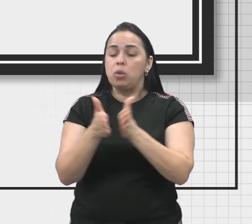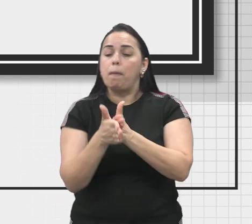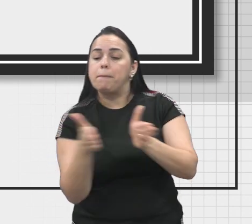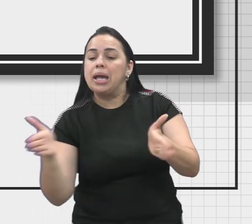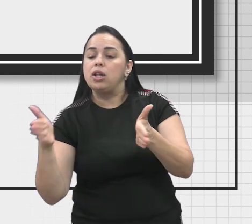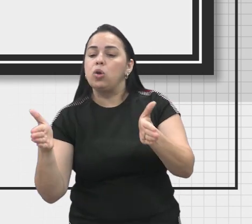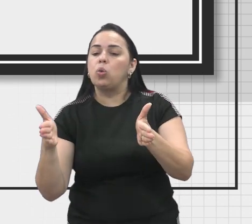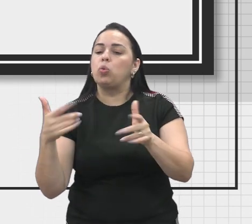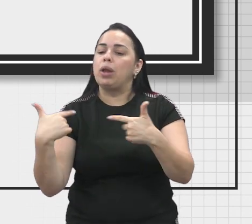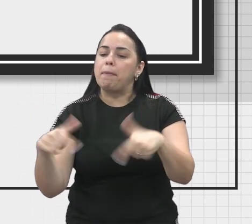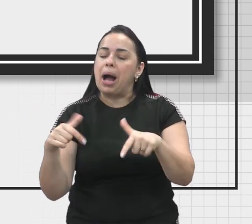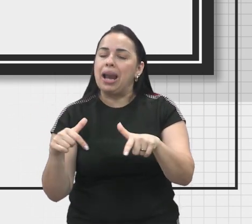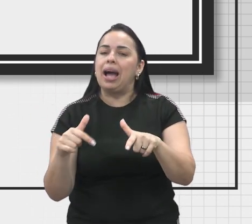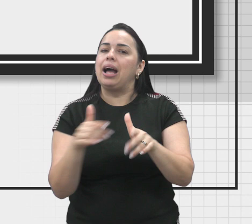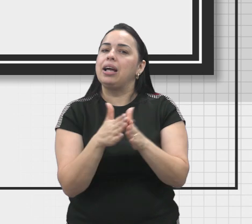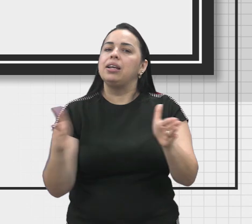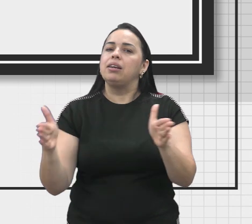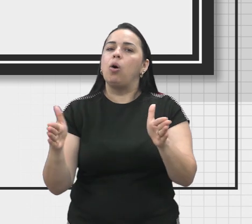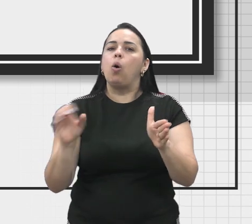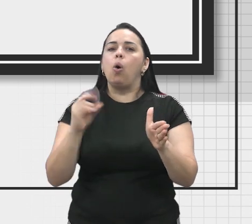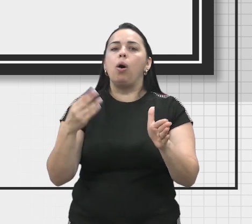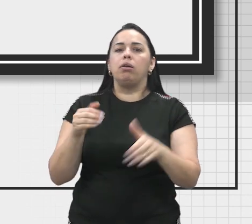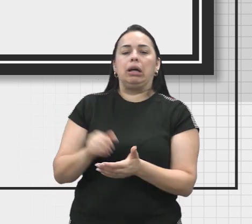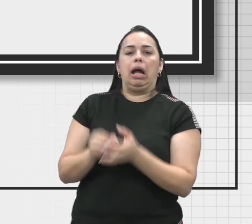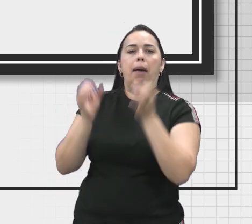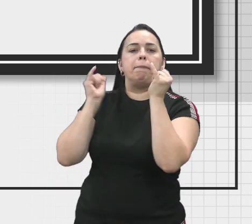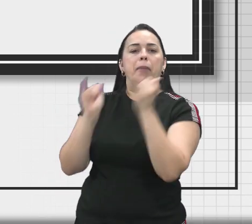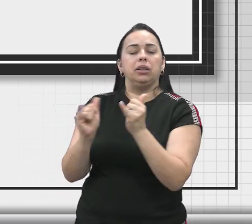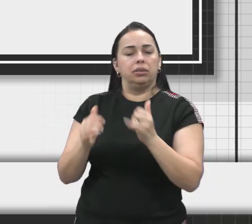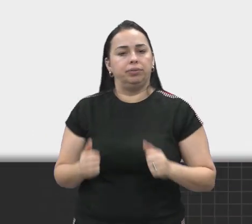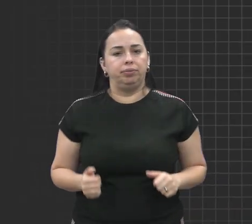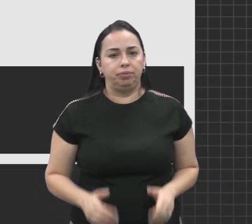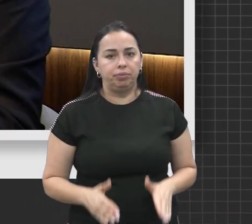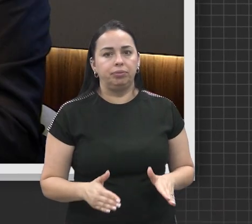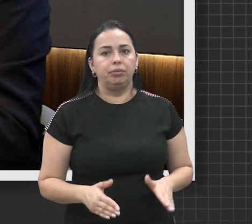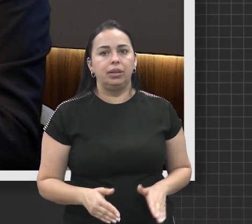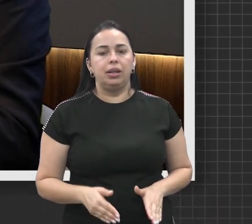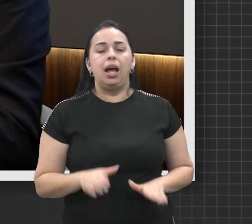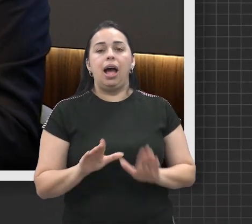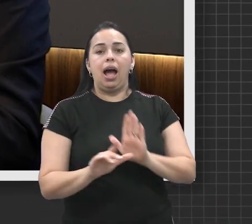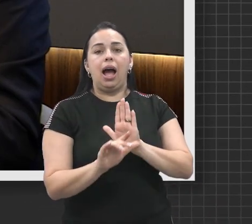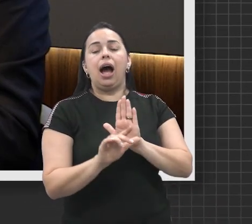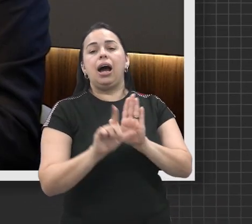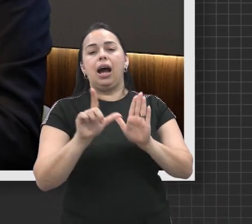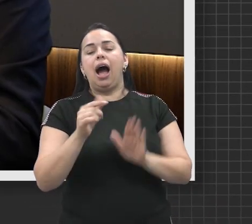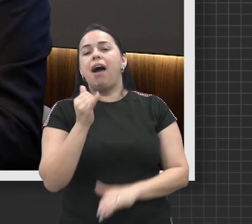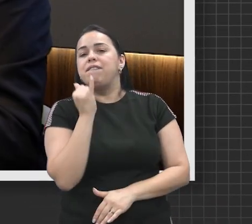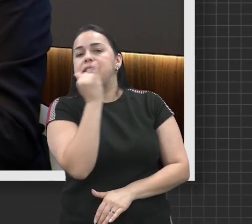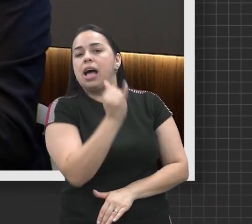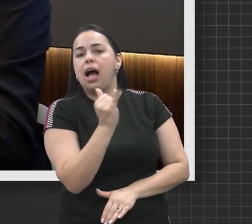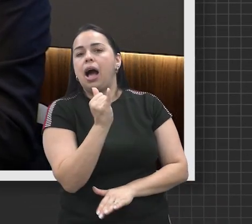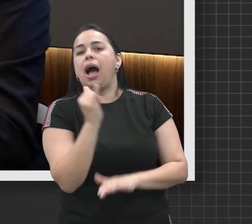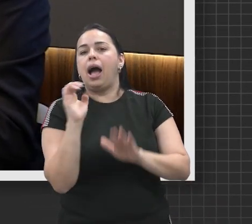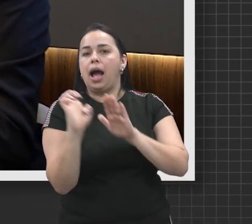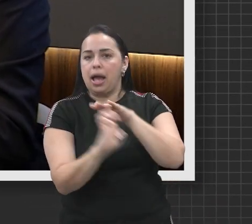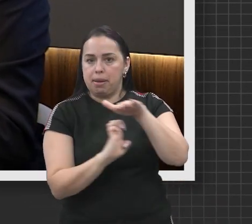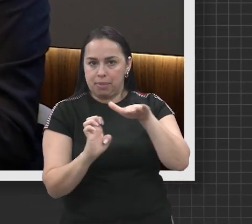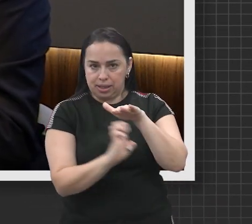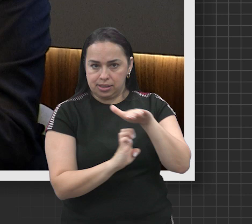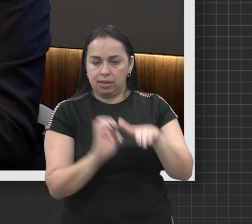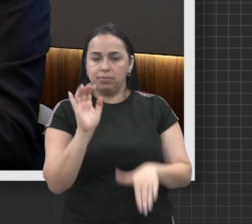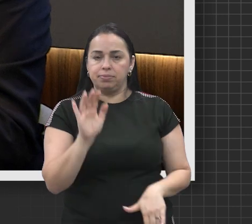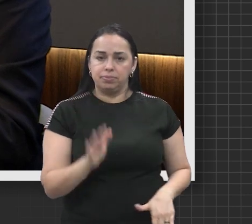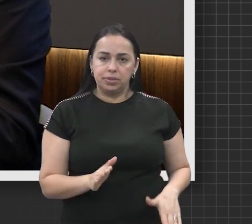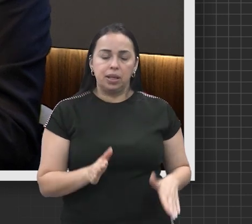cumpri-lo e por quanto tempo? E aí, qual é o seu direito? O aviso prévio ele serve para dar uma segurança ao